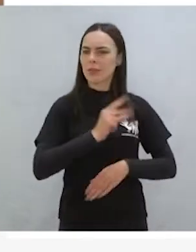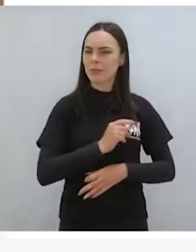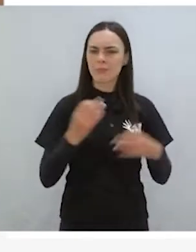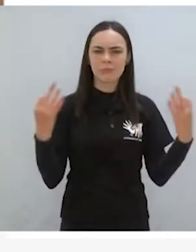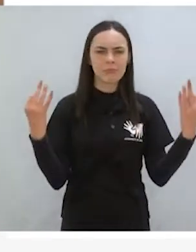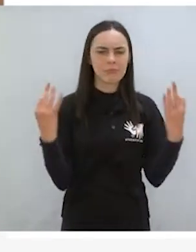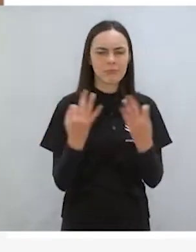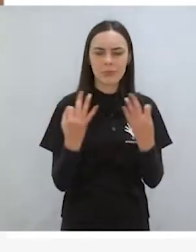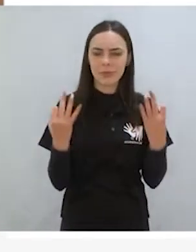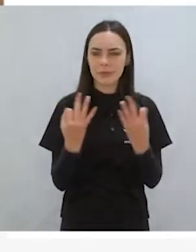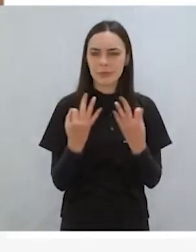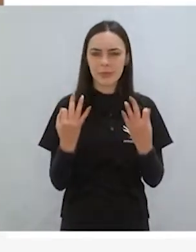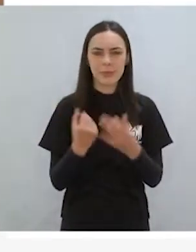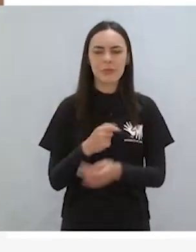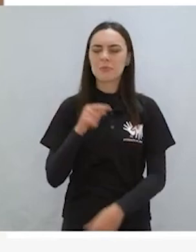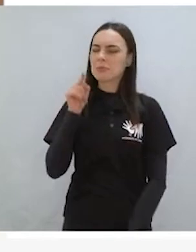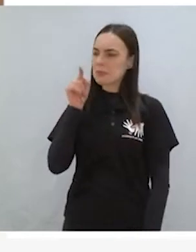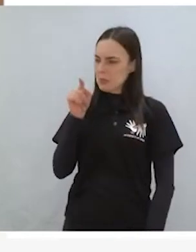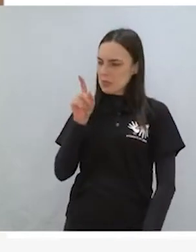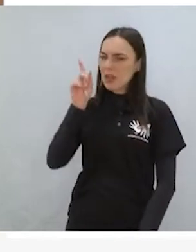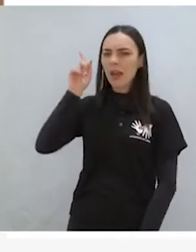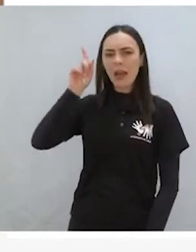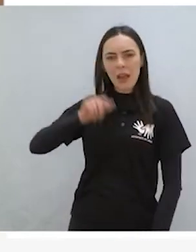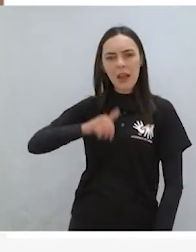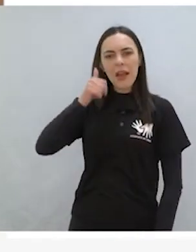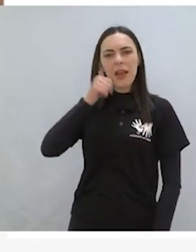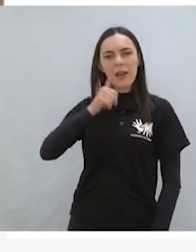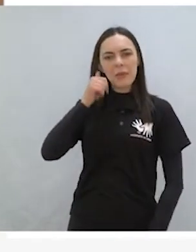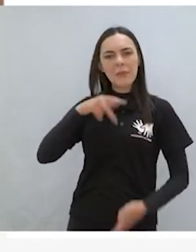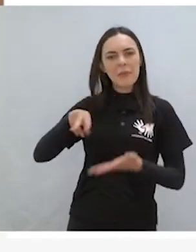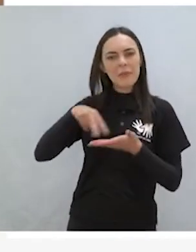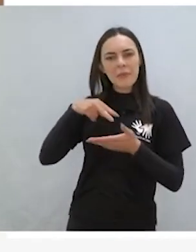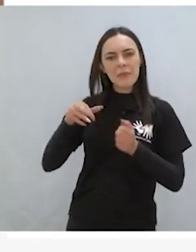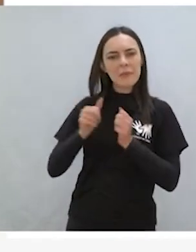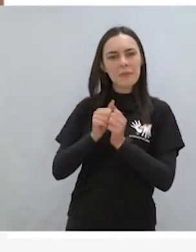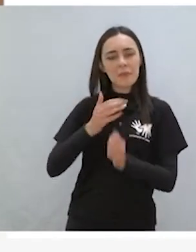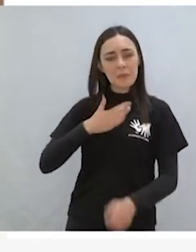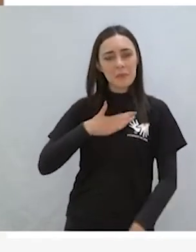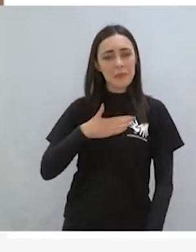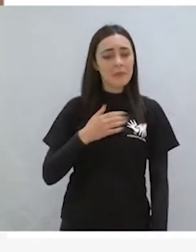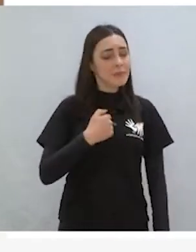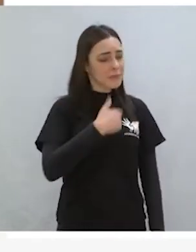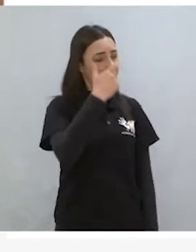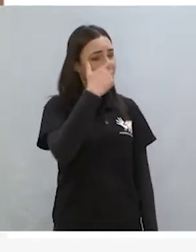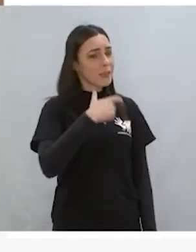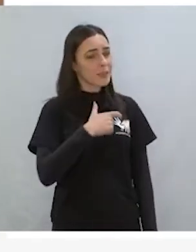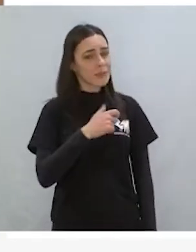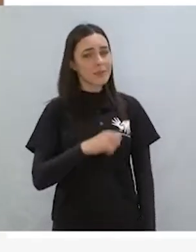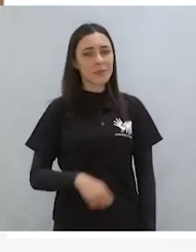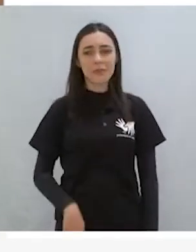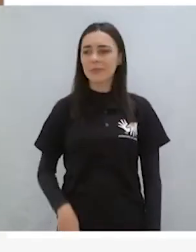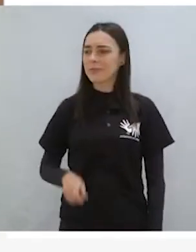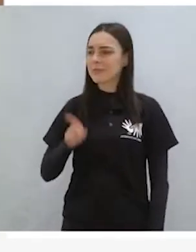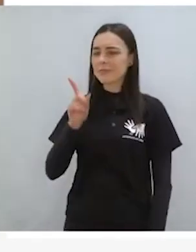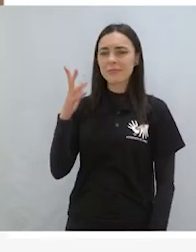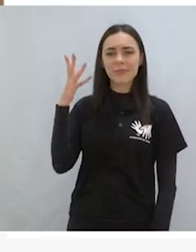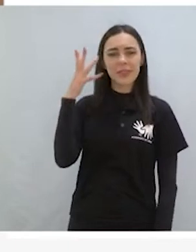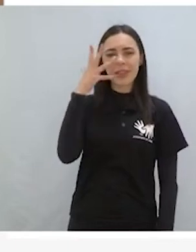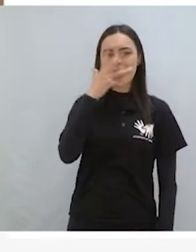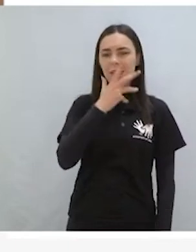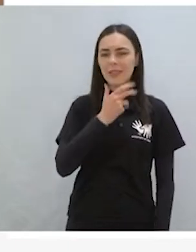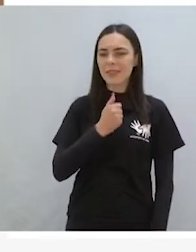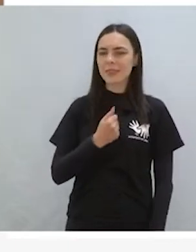Puxa, ficou perfeito. Você é mesmo a moça do baile. Sou. E está